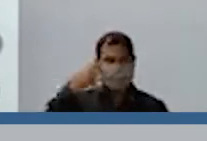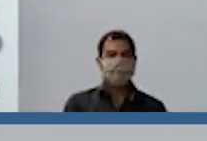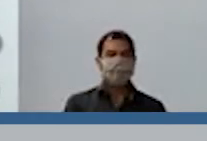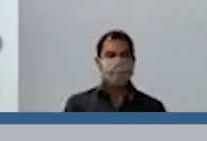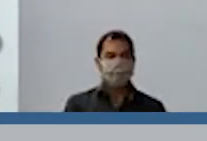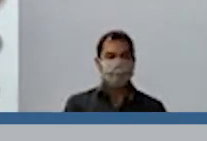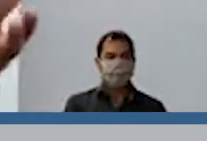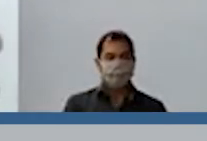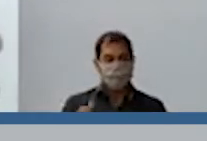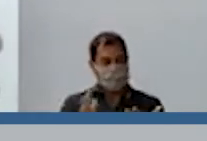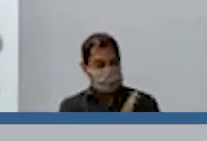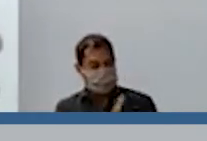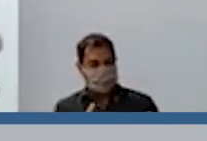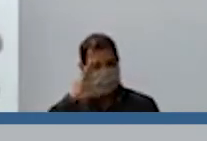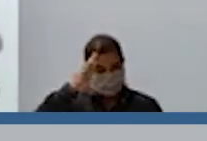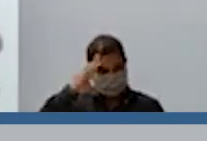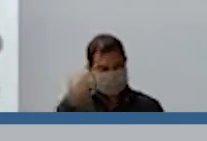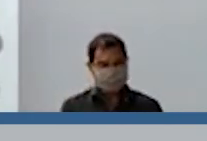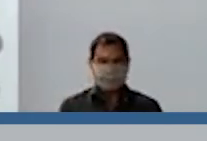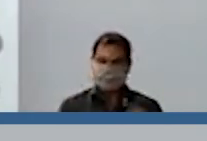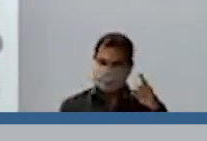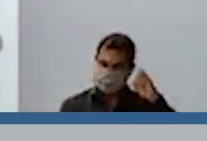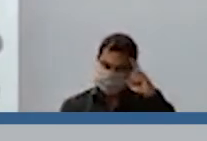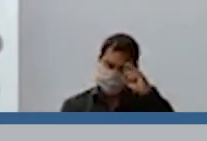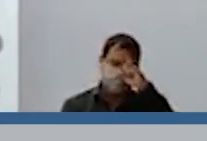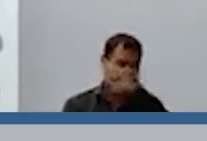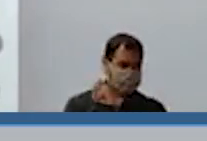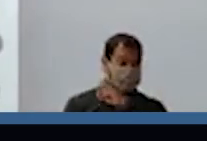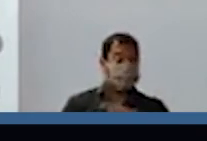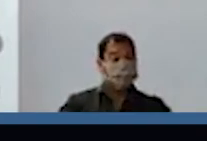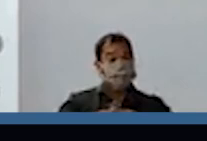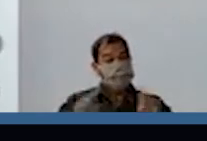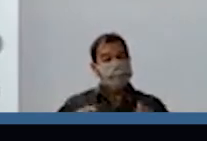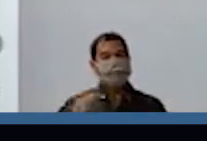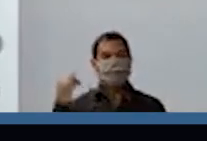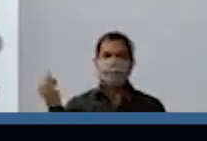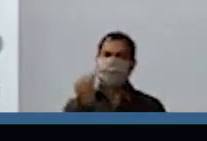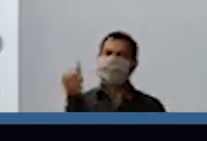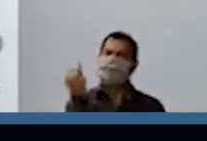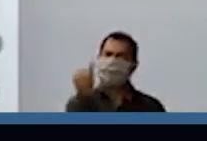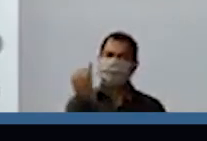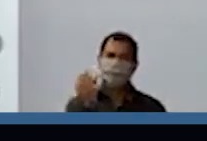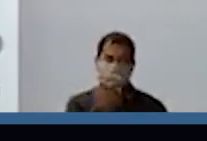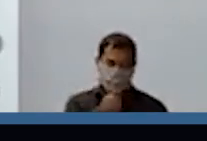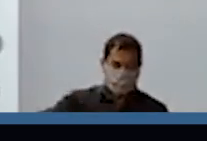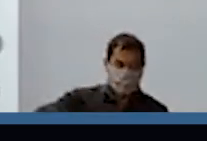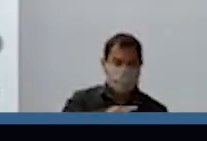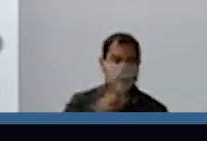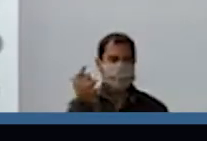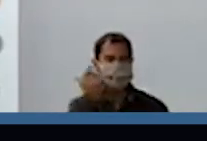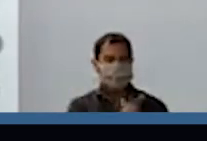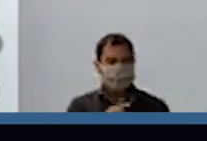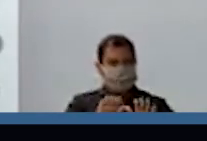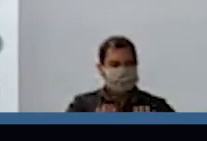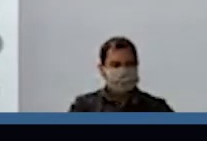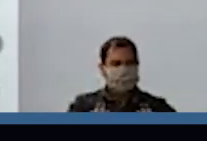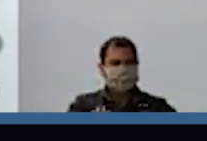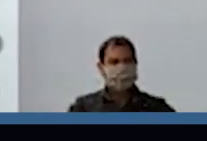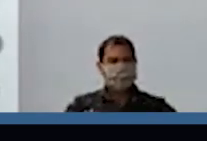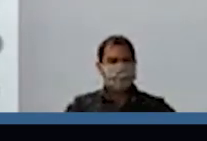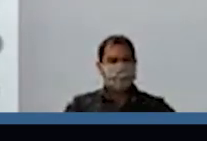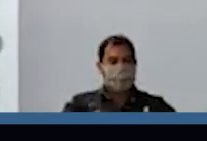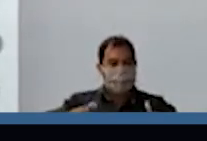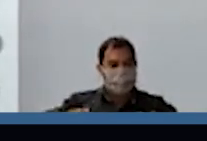algumas difíceis de serem tomadas, mas necessárias para a gente frear esse volume enorme de